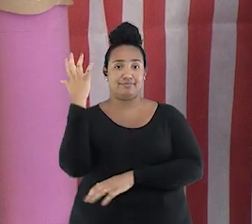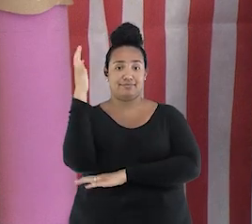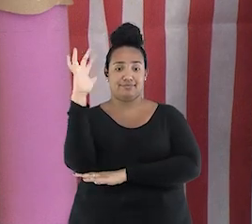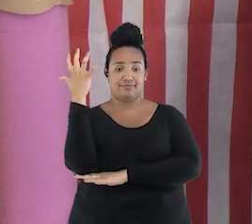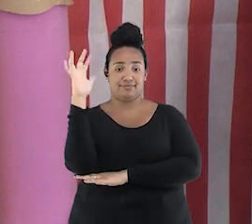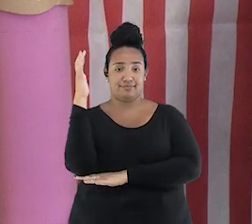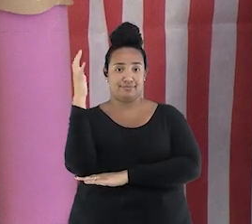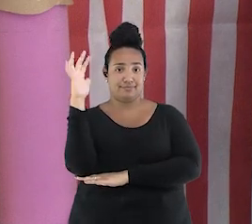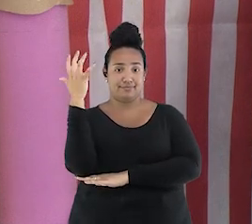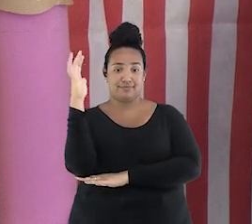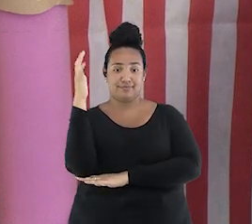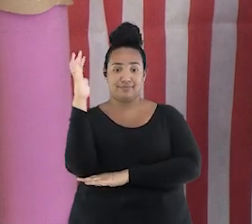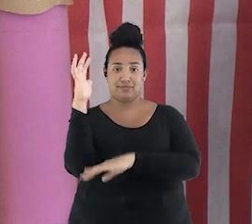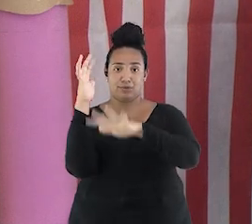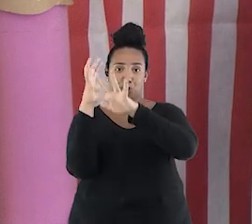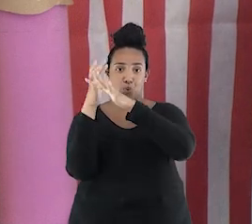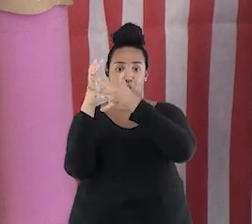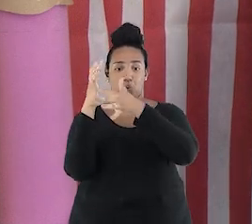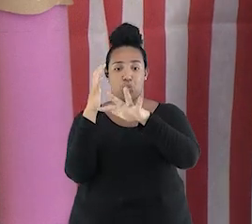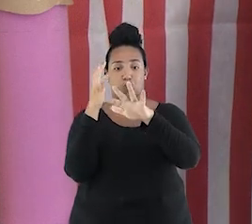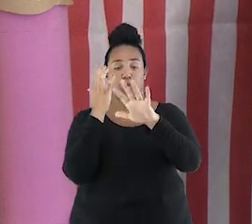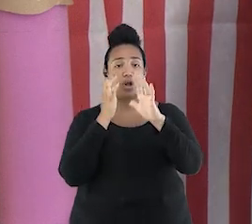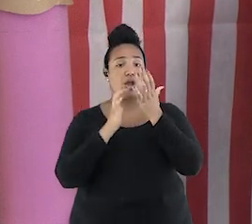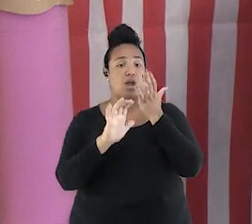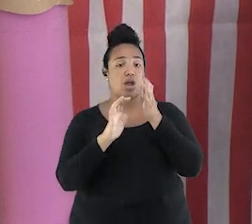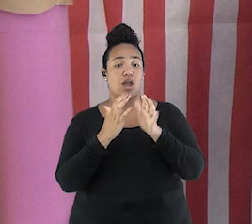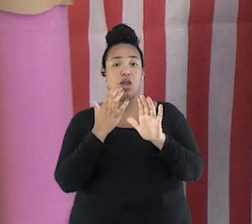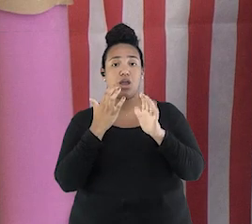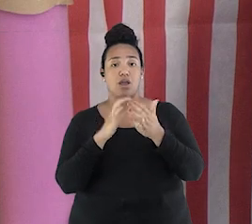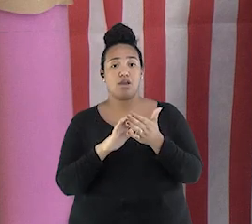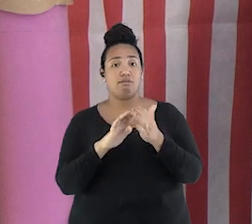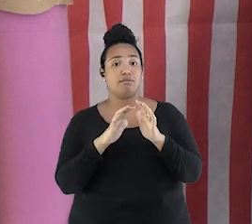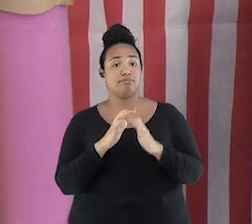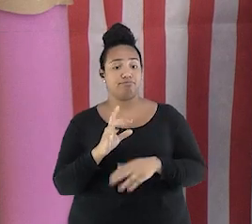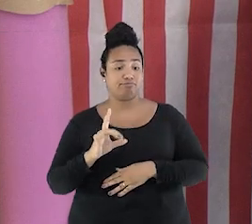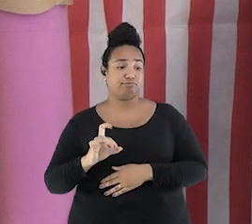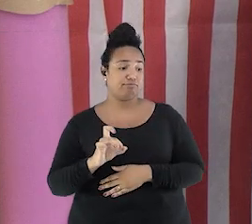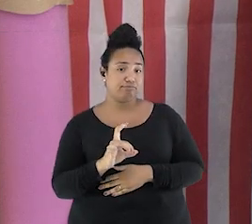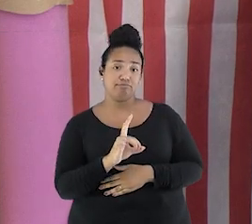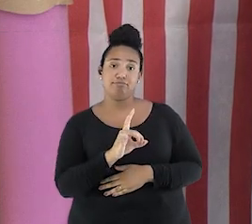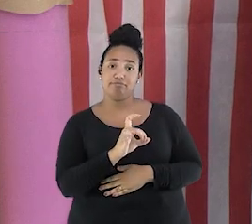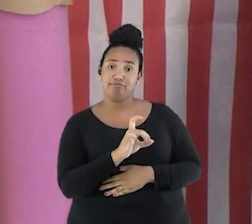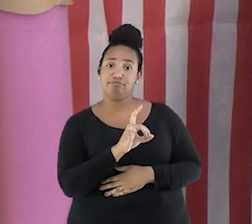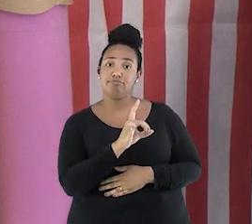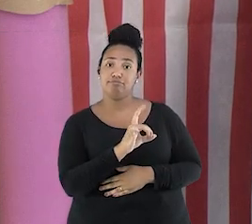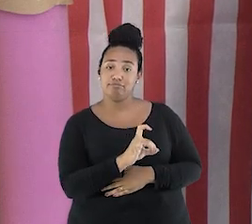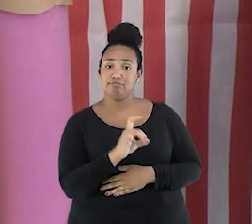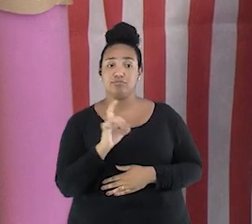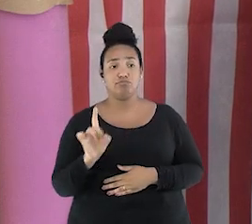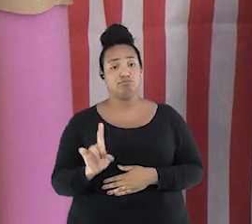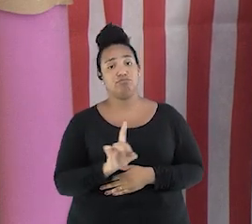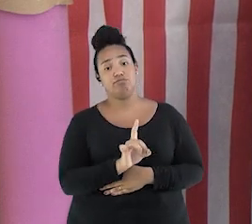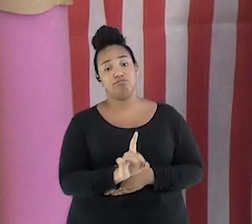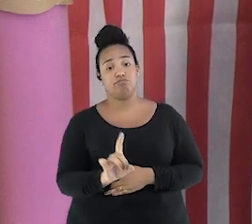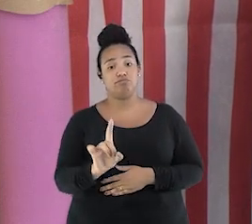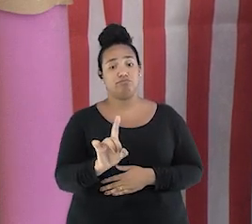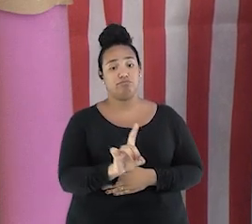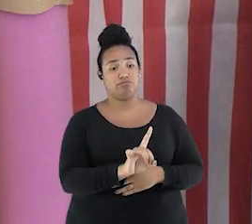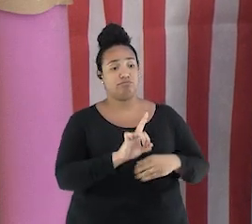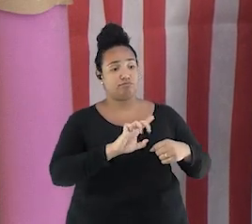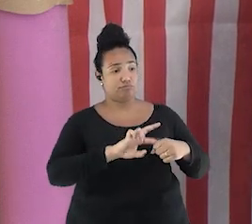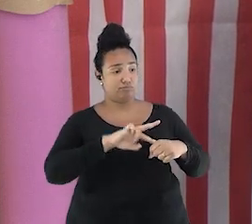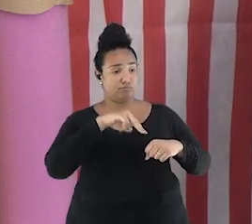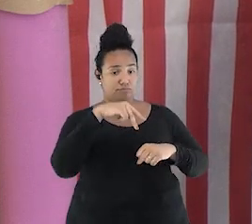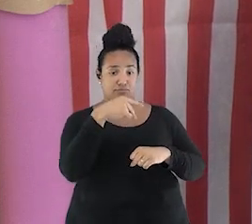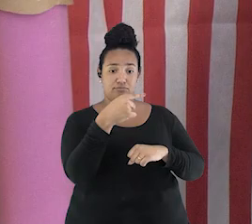folha na outra e cantar. Lúcia já vou indo, vinha, vinha, vinha,